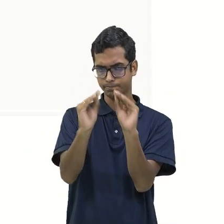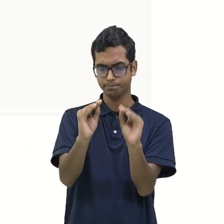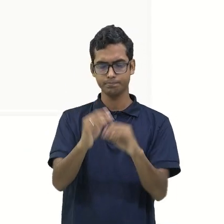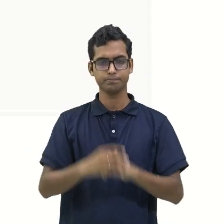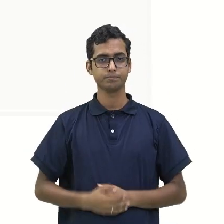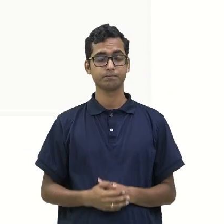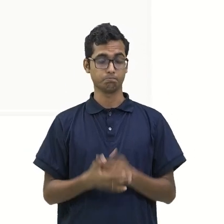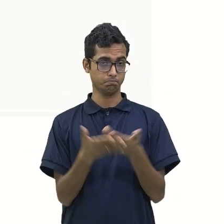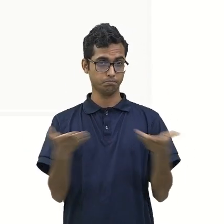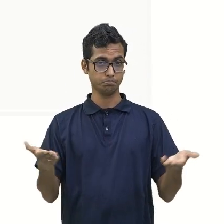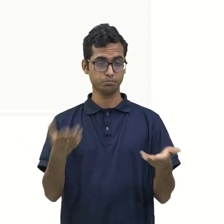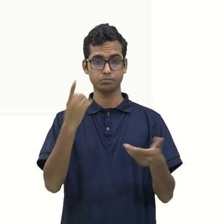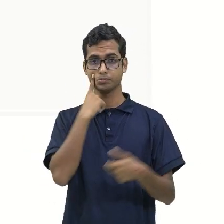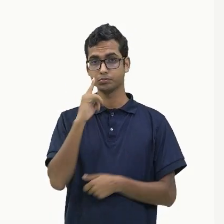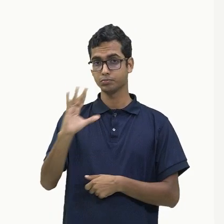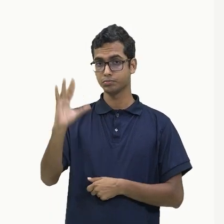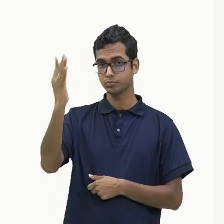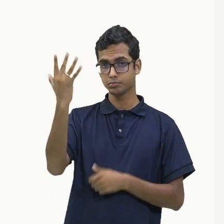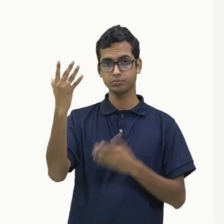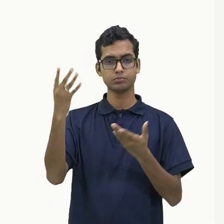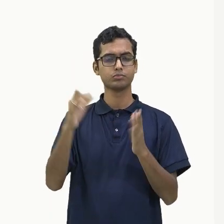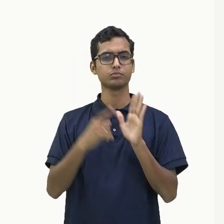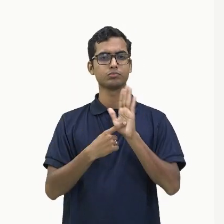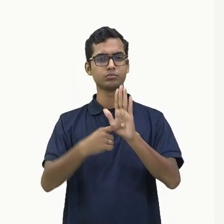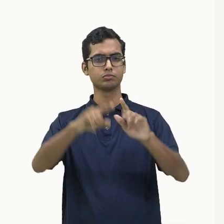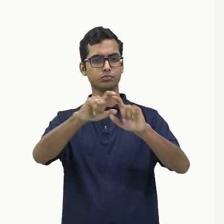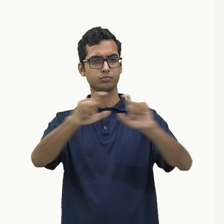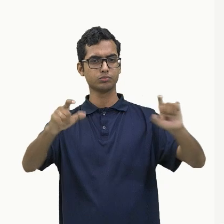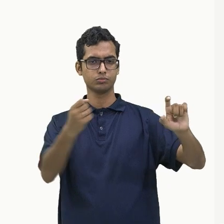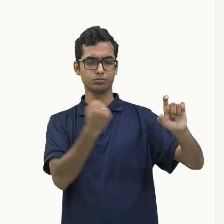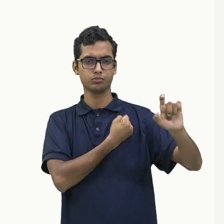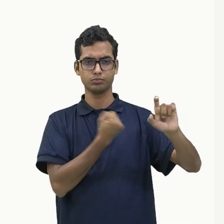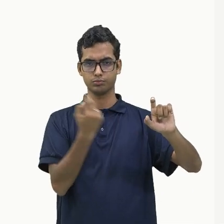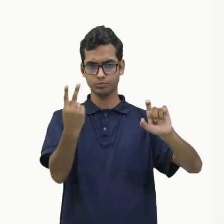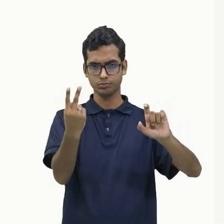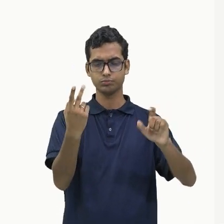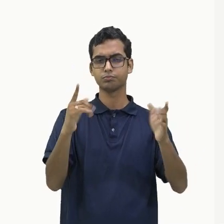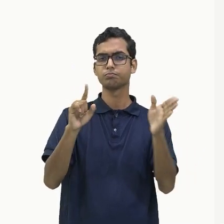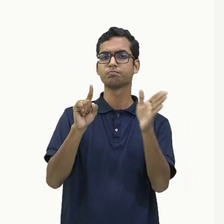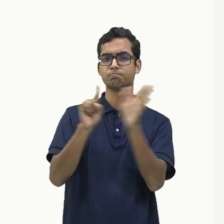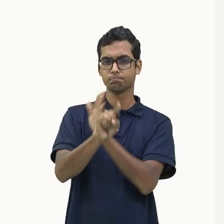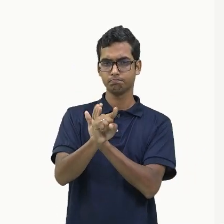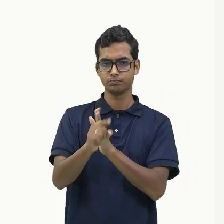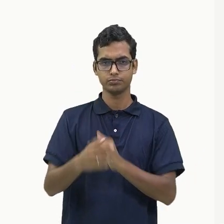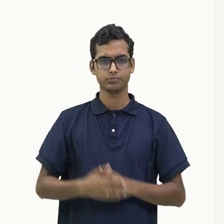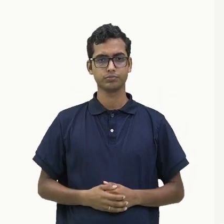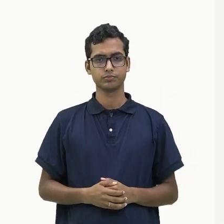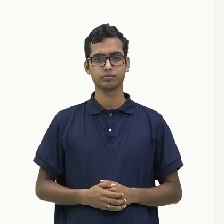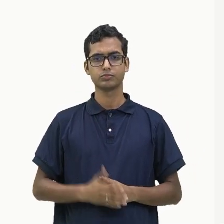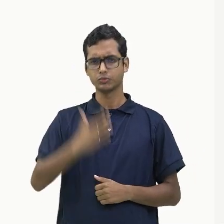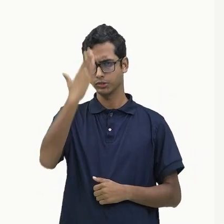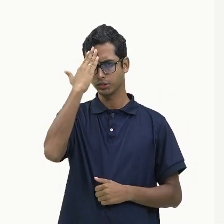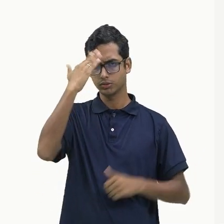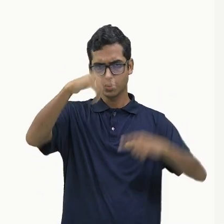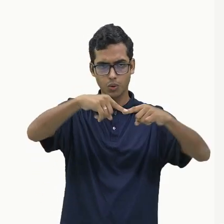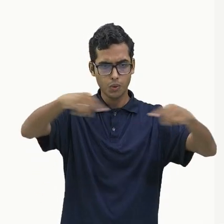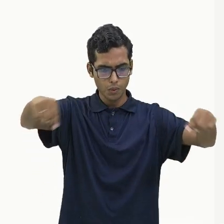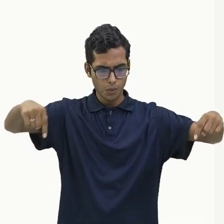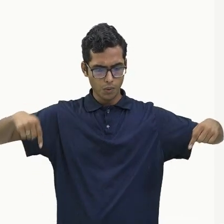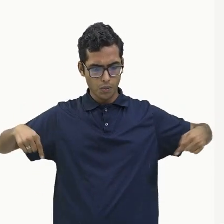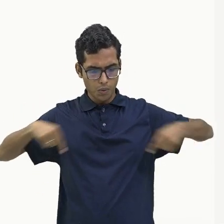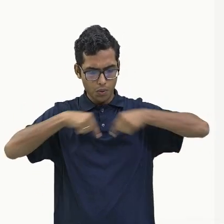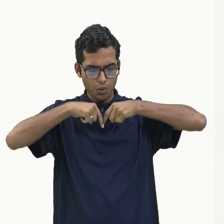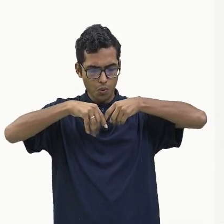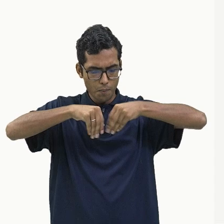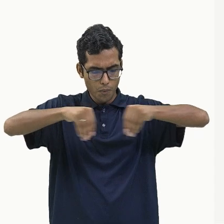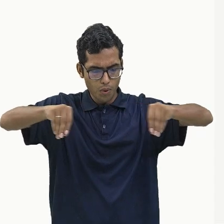Muito bem, vamos para a situação problema de número 2, que diz o seguinte: sabendo que um terreno possui 50 metros